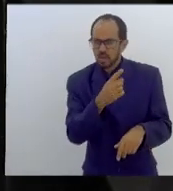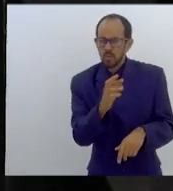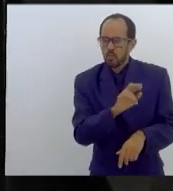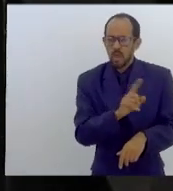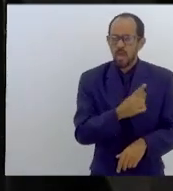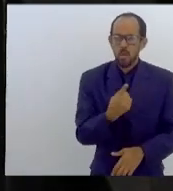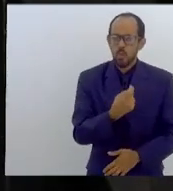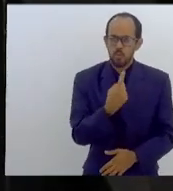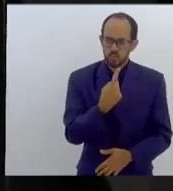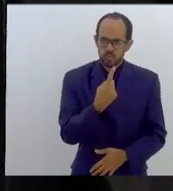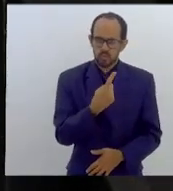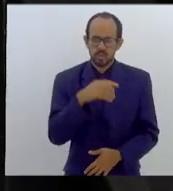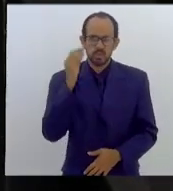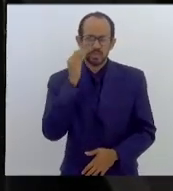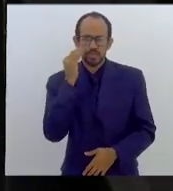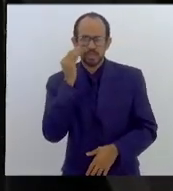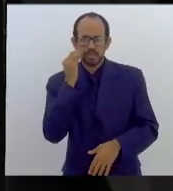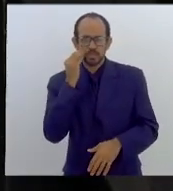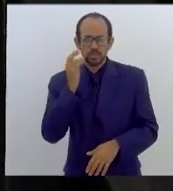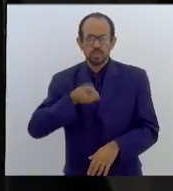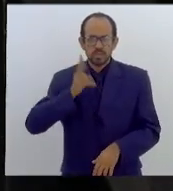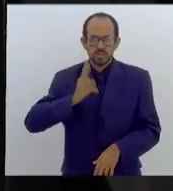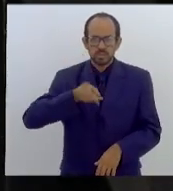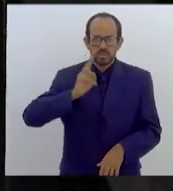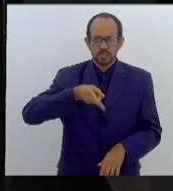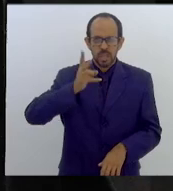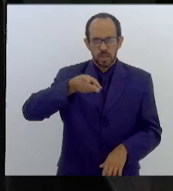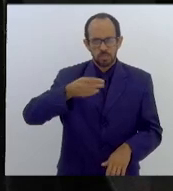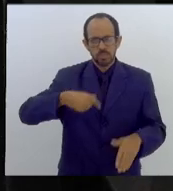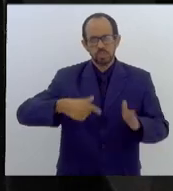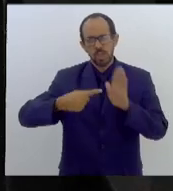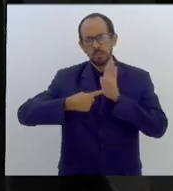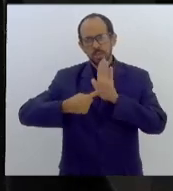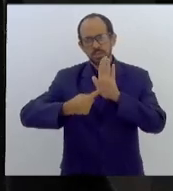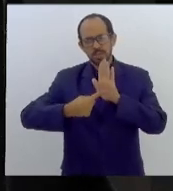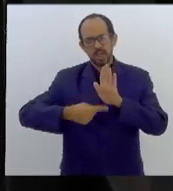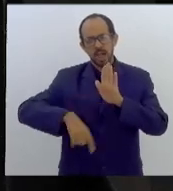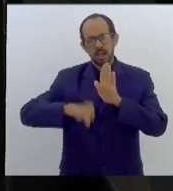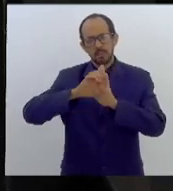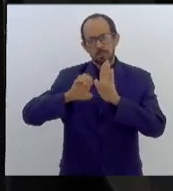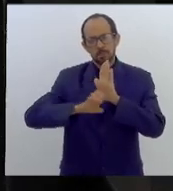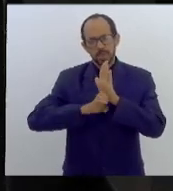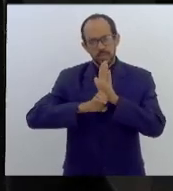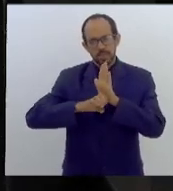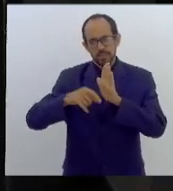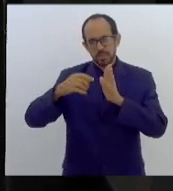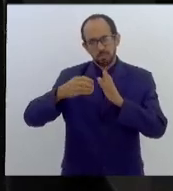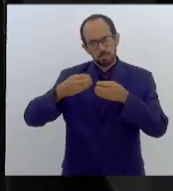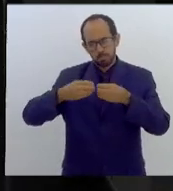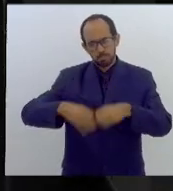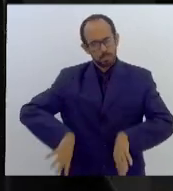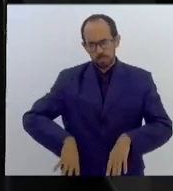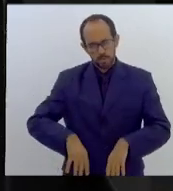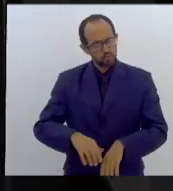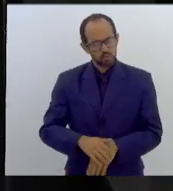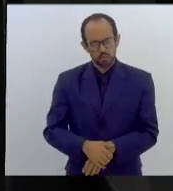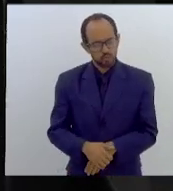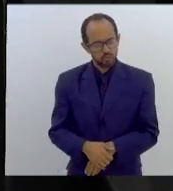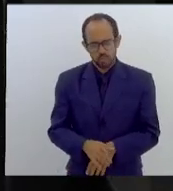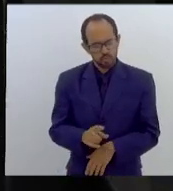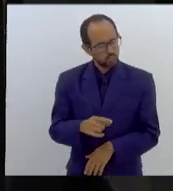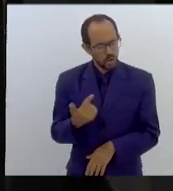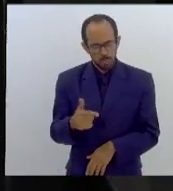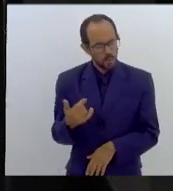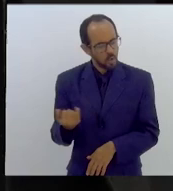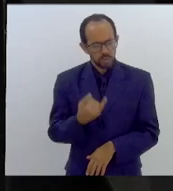nessas tentativas anuais de apresentar emendas ao orçamento e ser derrotados, mas não importa, a gente persevera.